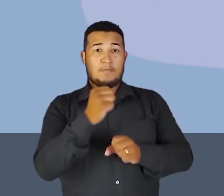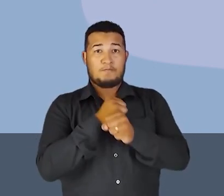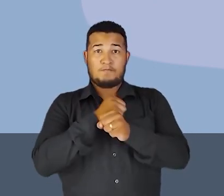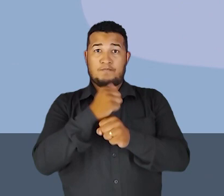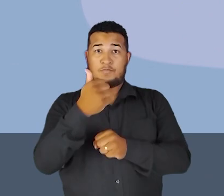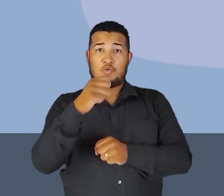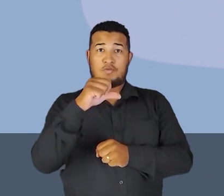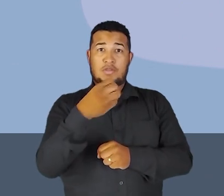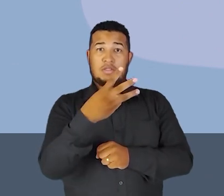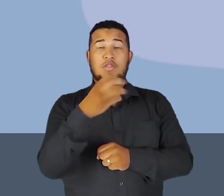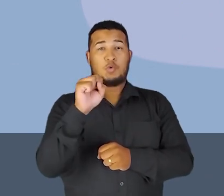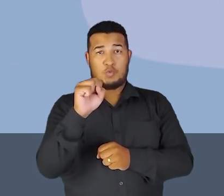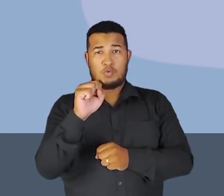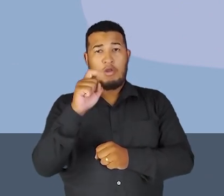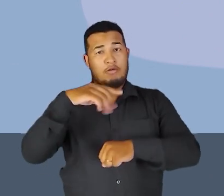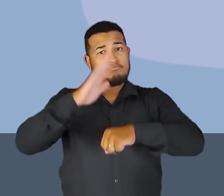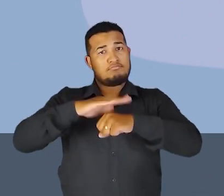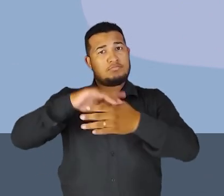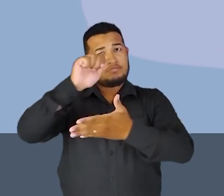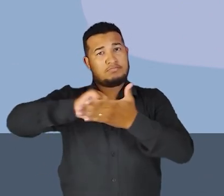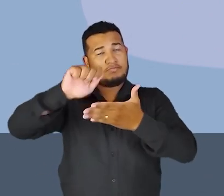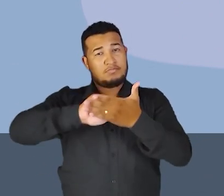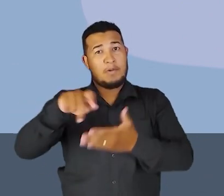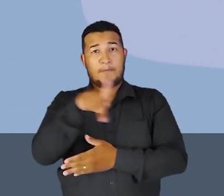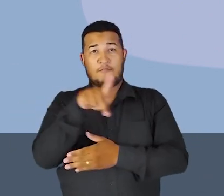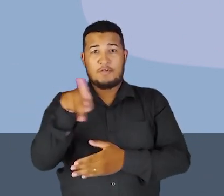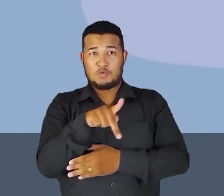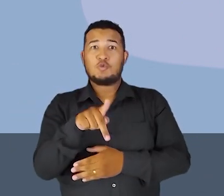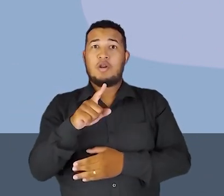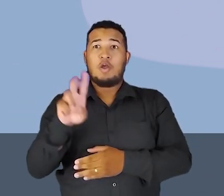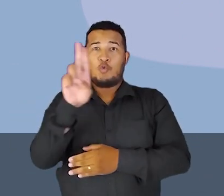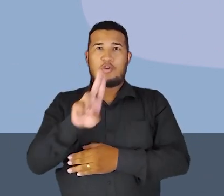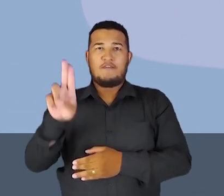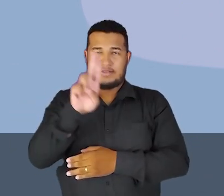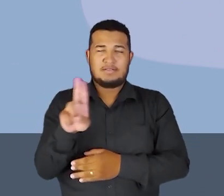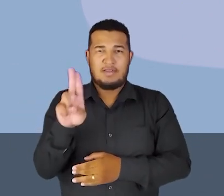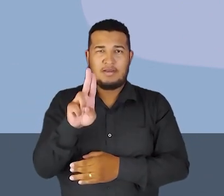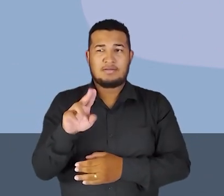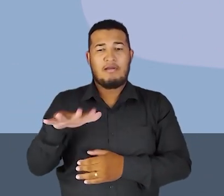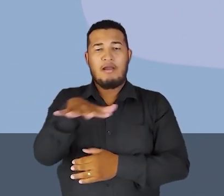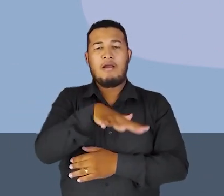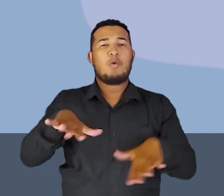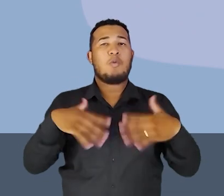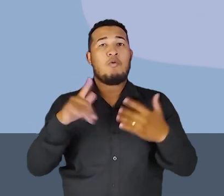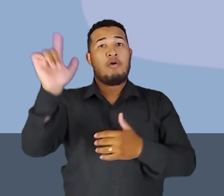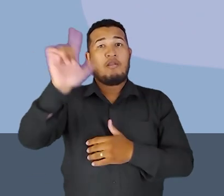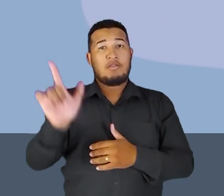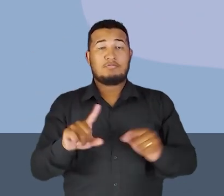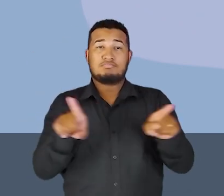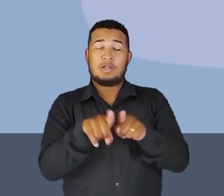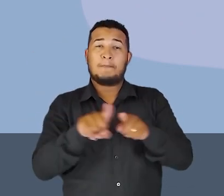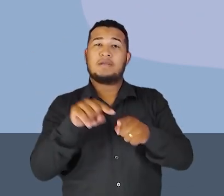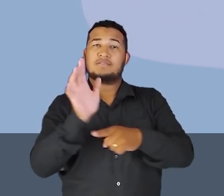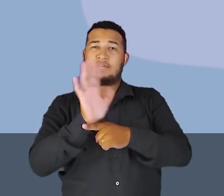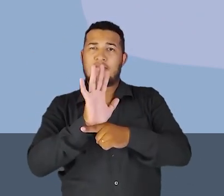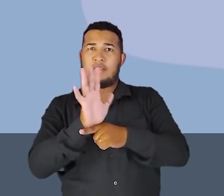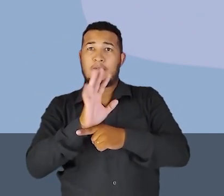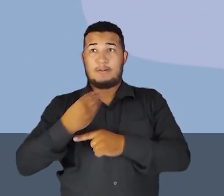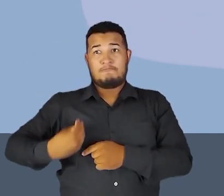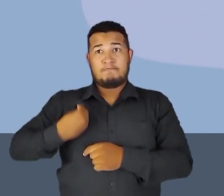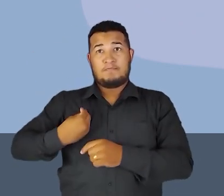1938. Ela é escritora, professora universitária nas áreas de literatura e cinema. É membro da